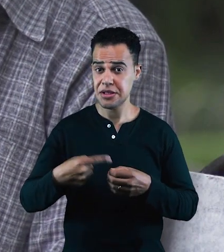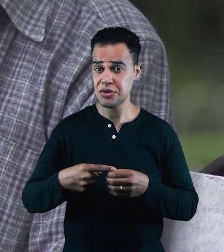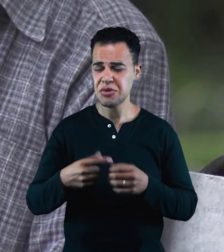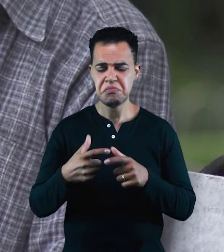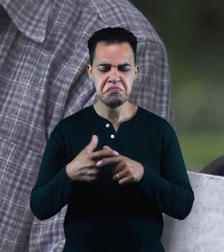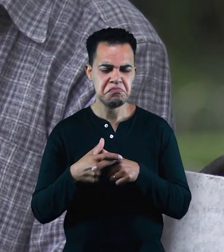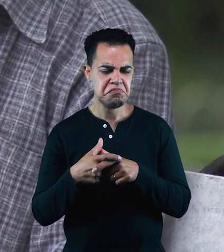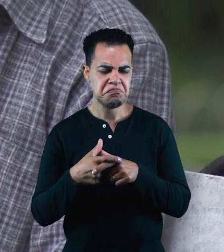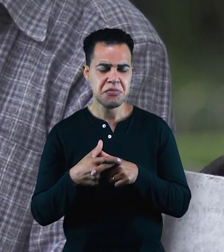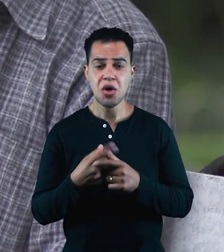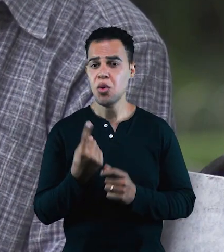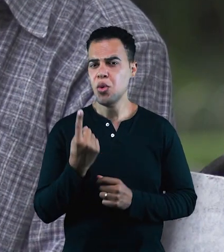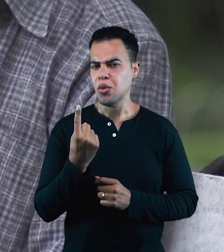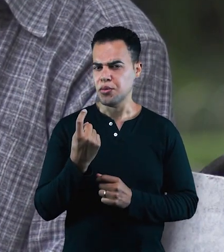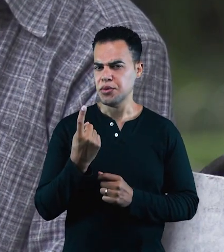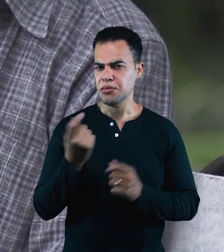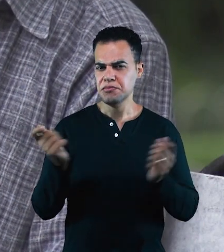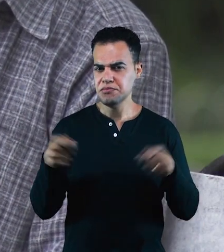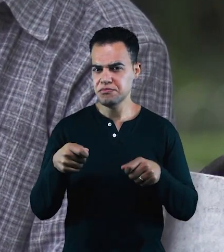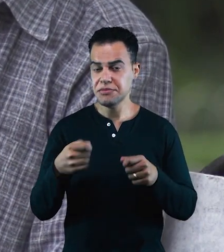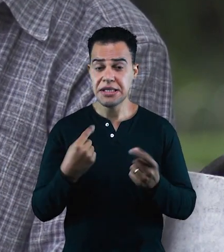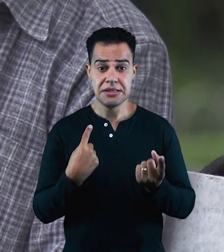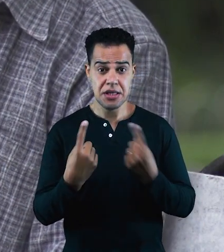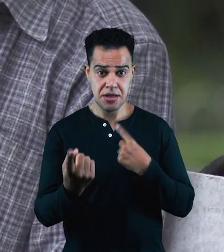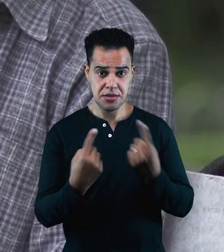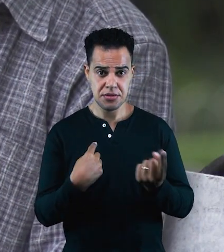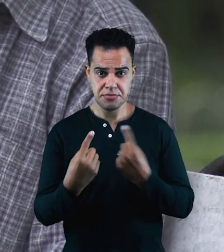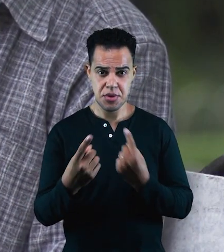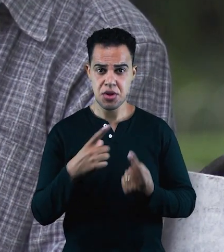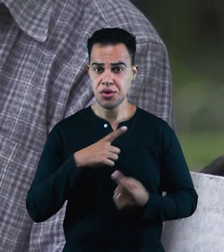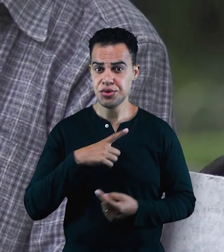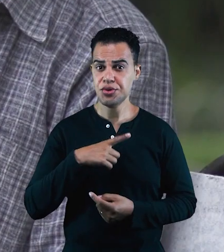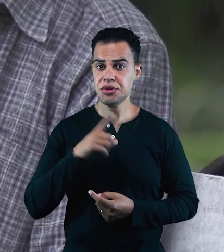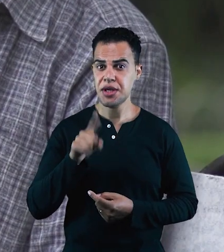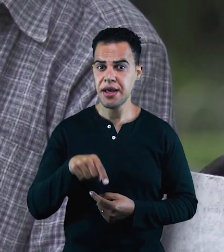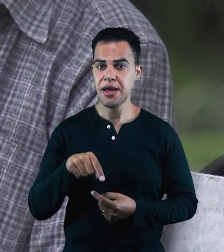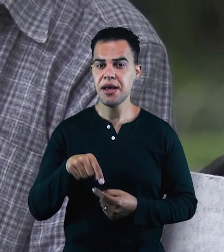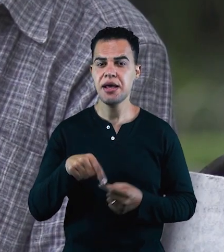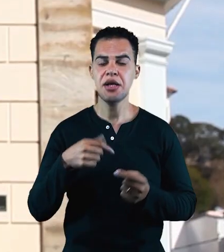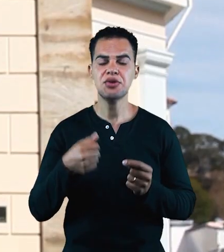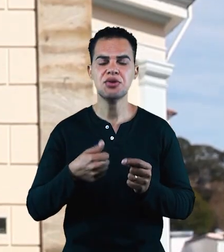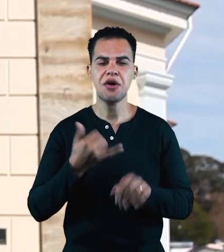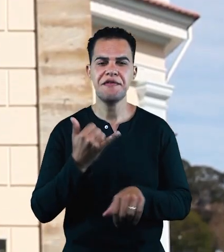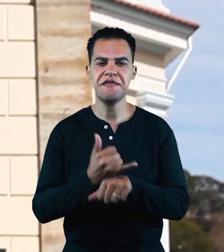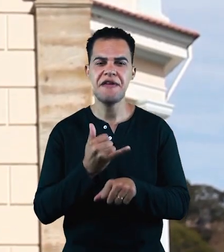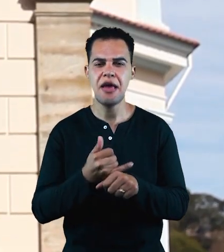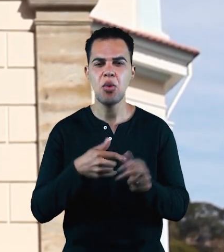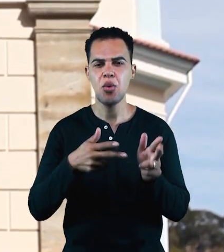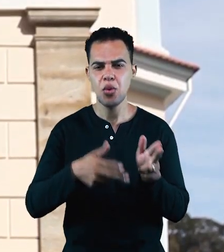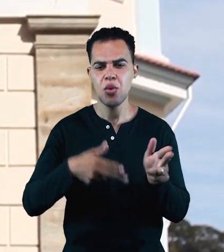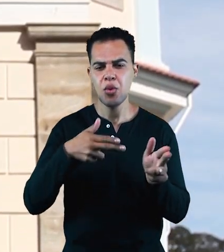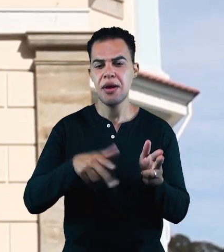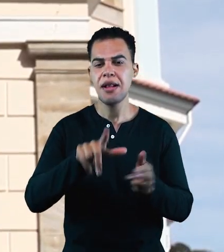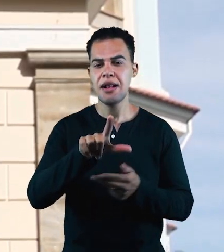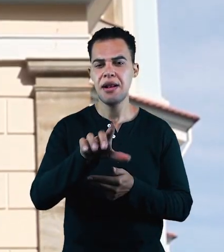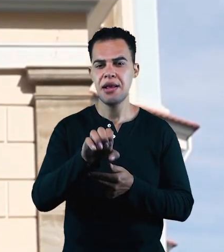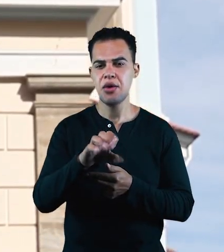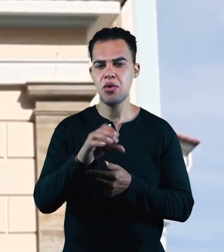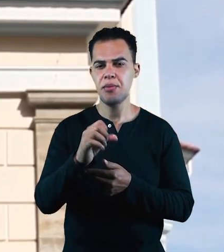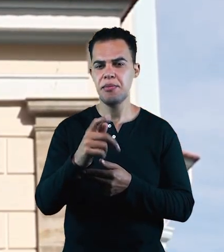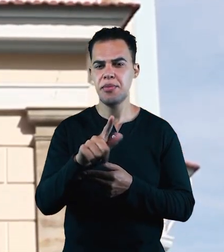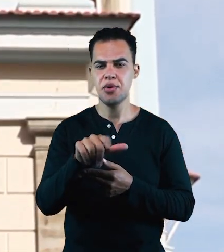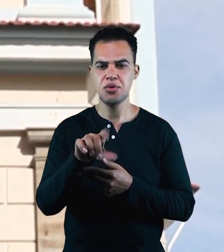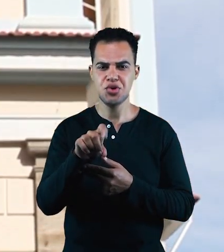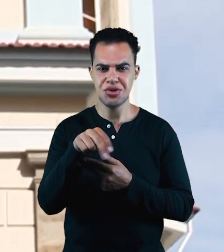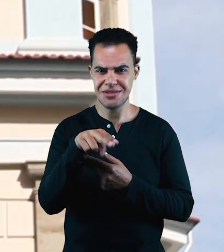o único meio de transporte que existia era a estrada de ferro. Uma igreja de torre alta, com sino,